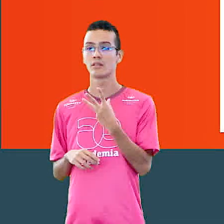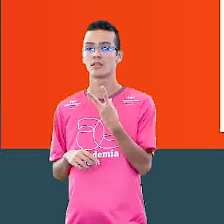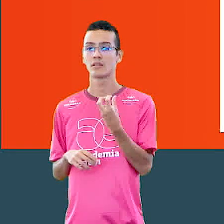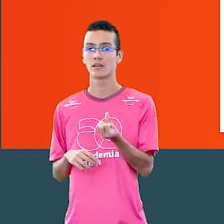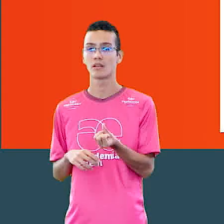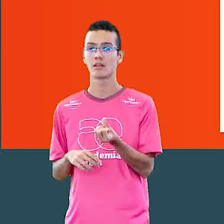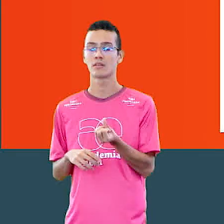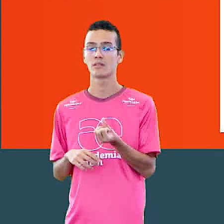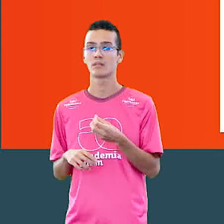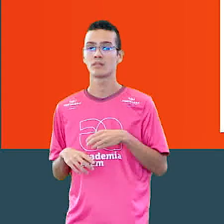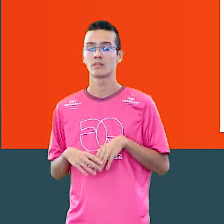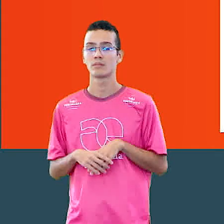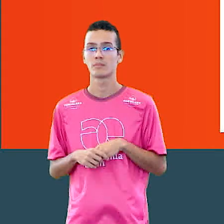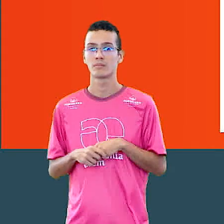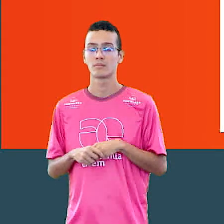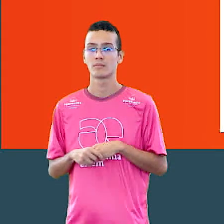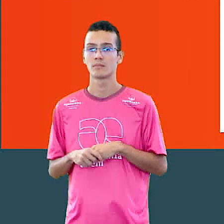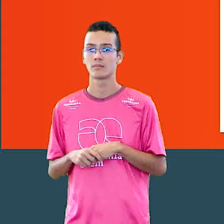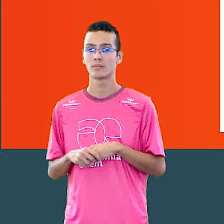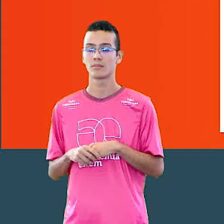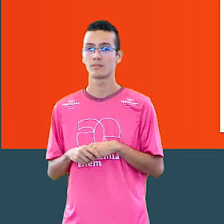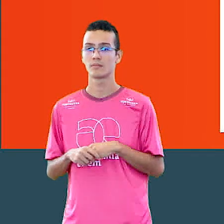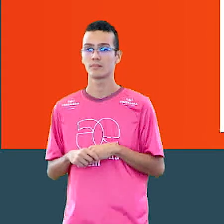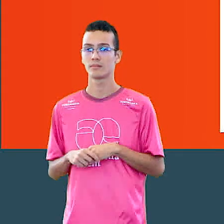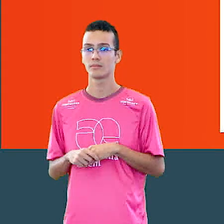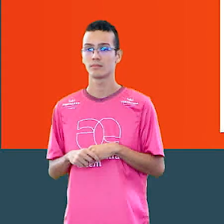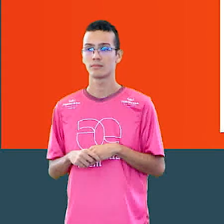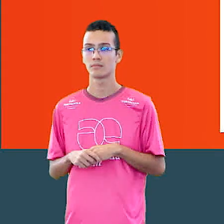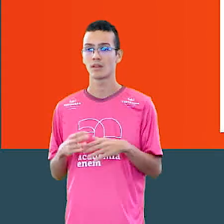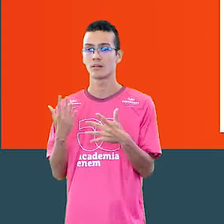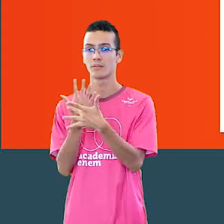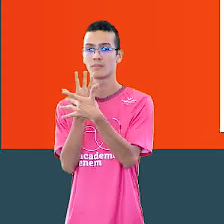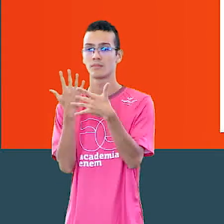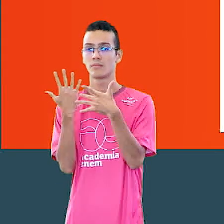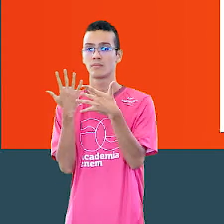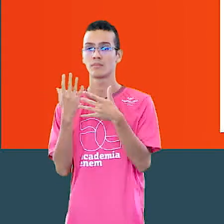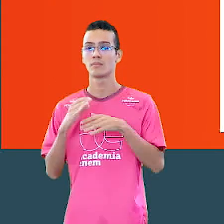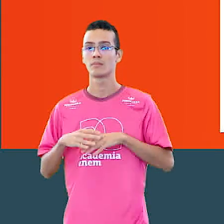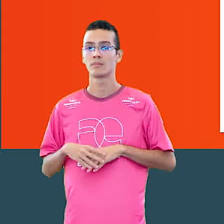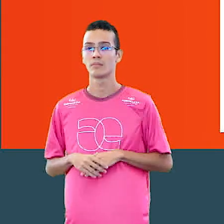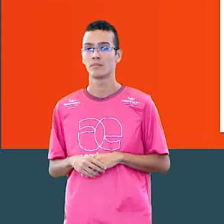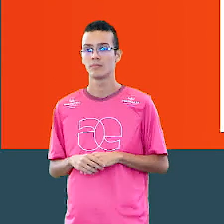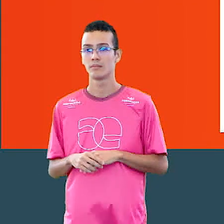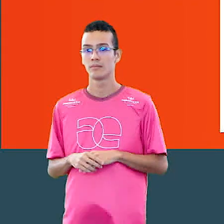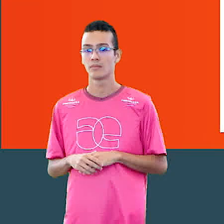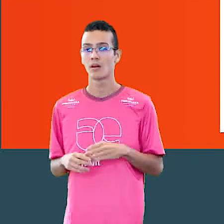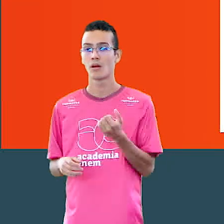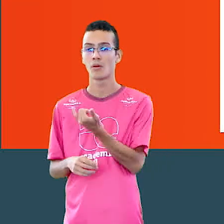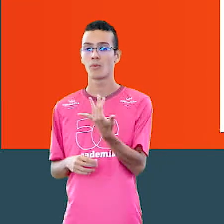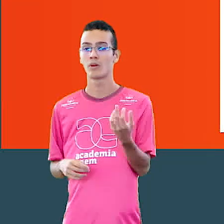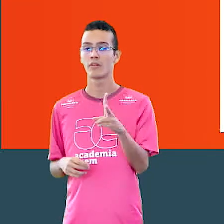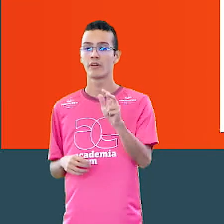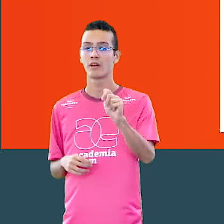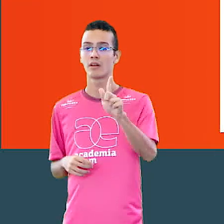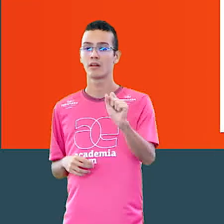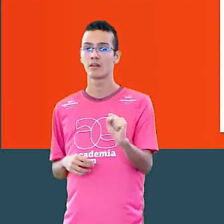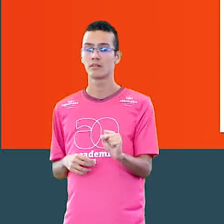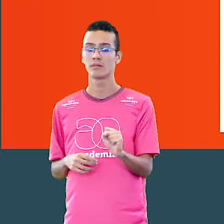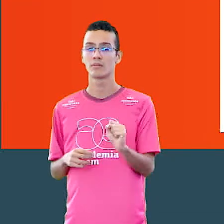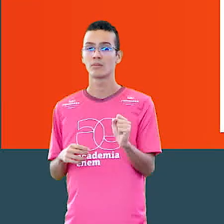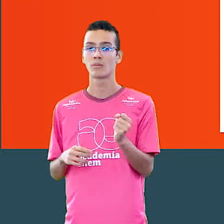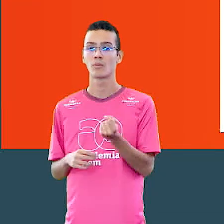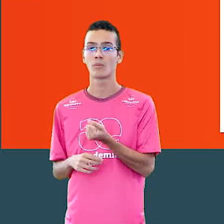ok? Vamos mais para frente, olha só, PCD, tivemos quantas vagas para PCD?